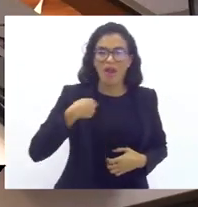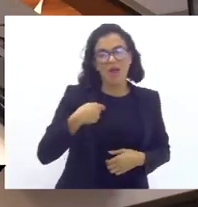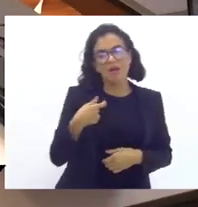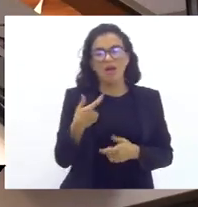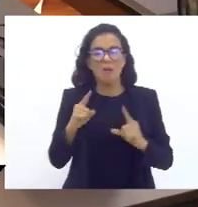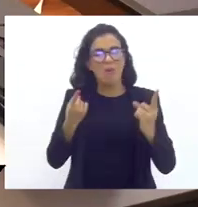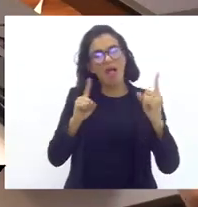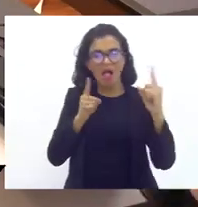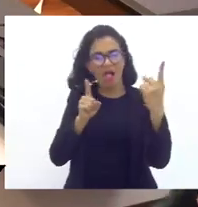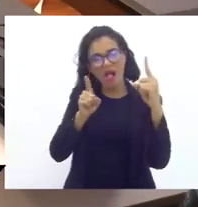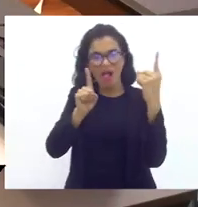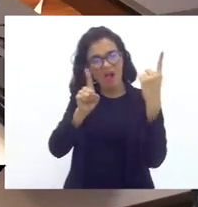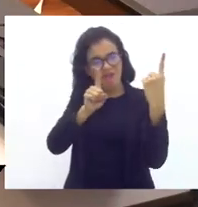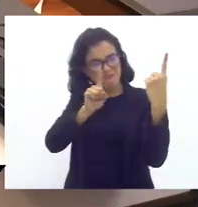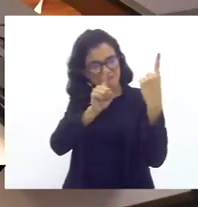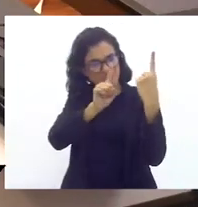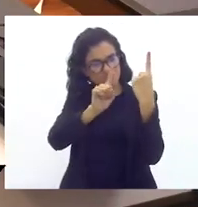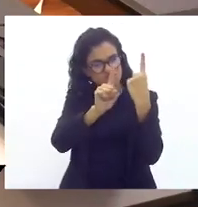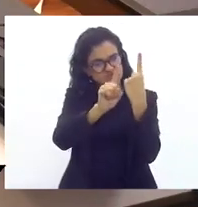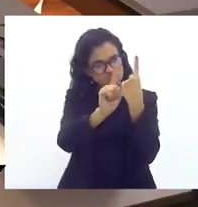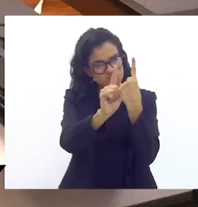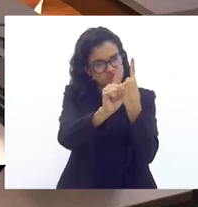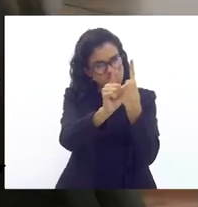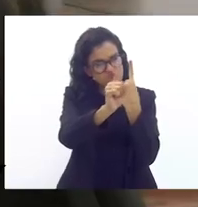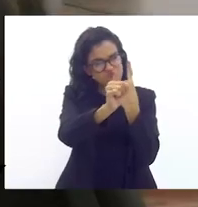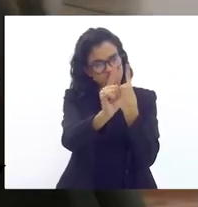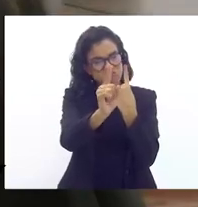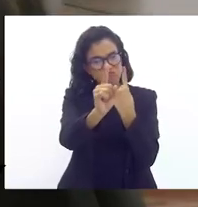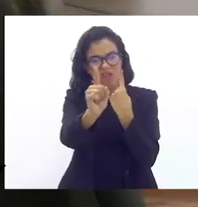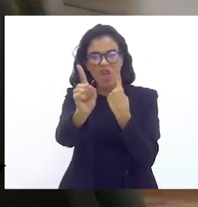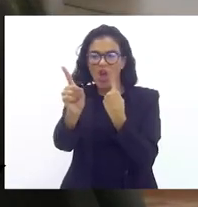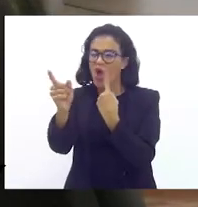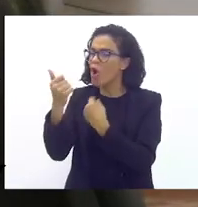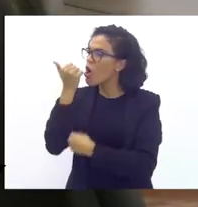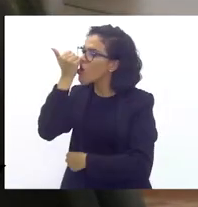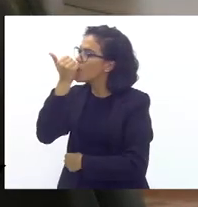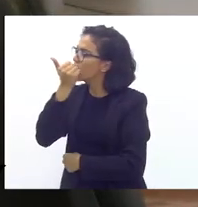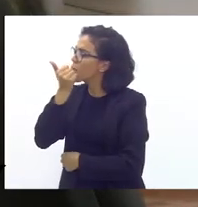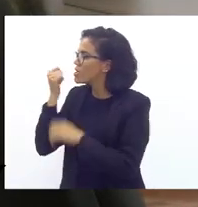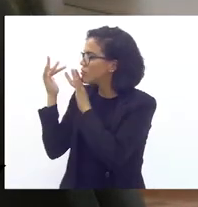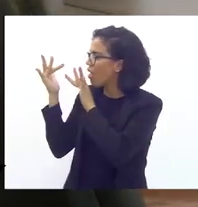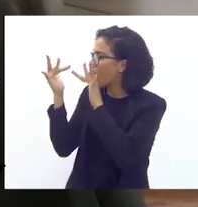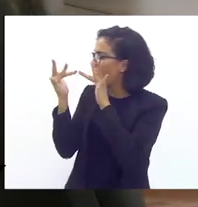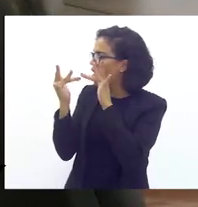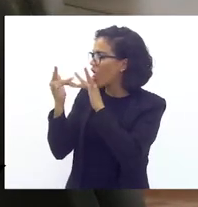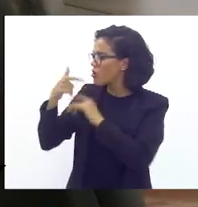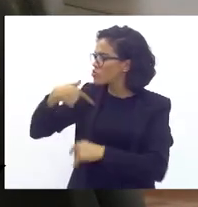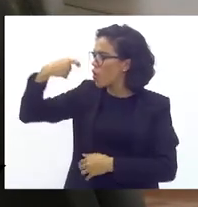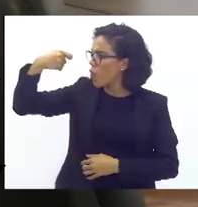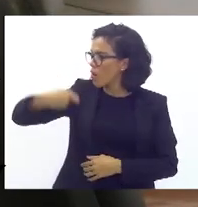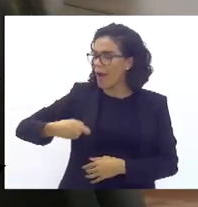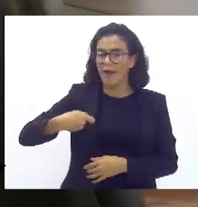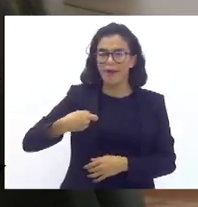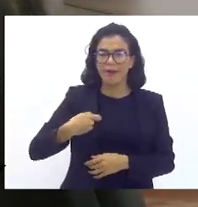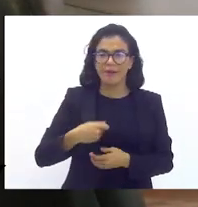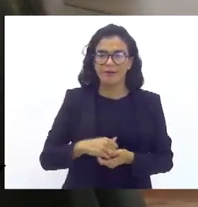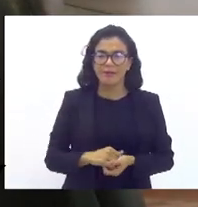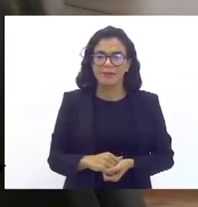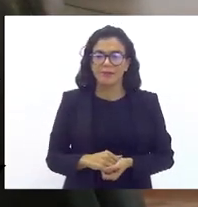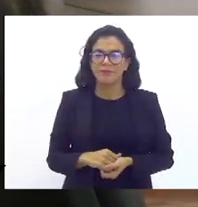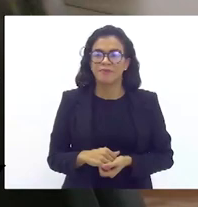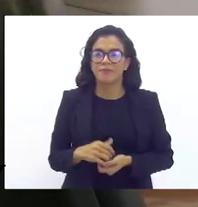correr na direção contrária sem podes de chegada ou beijo de namorada eu sou mais o cara